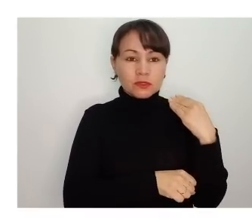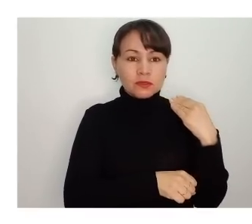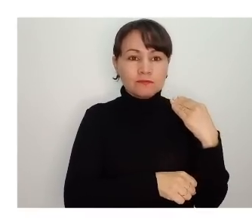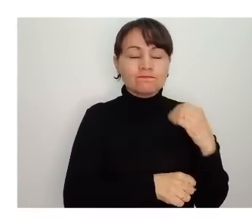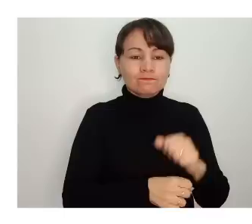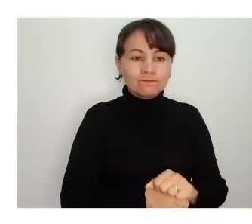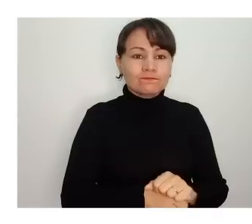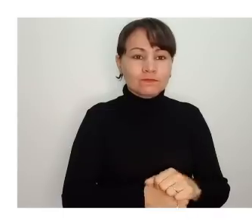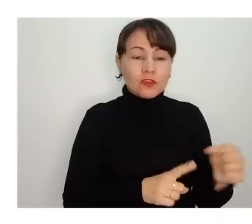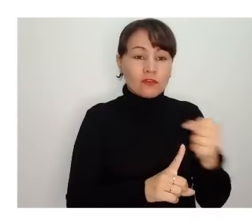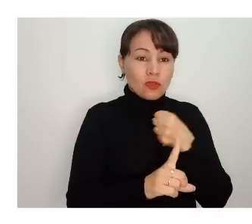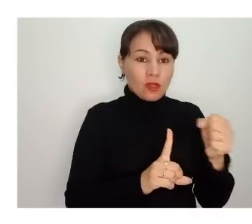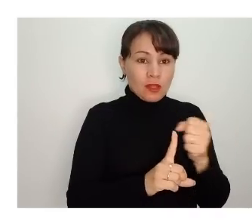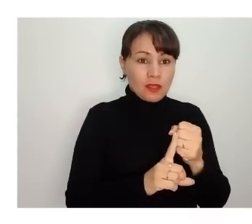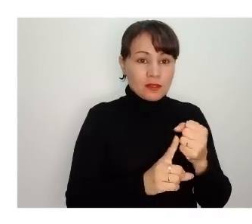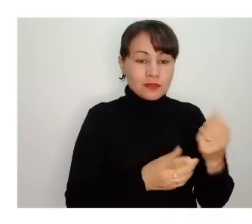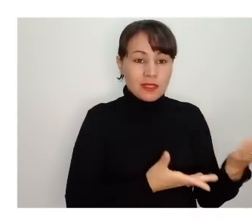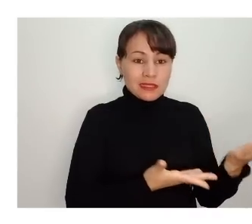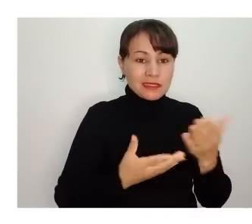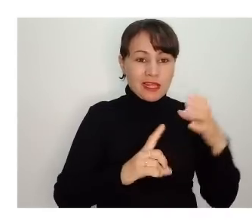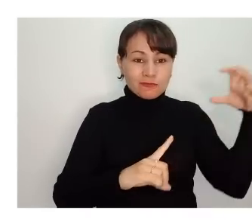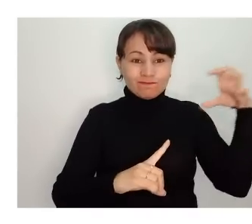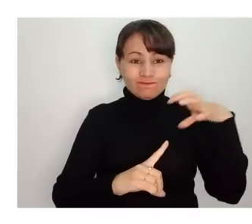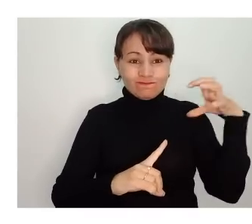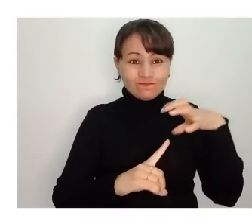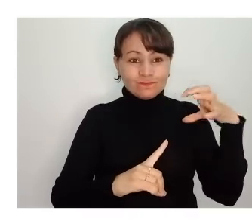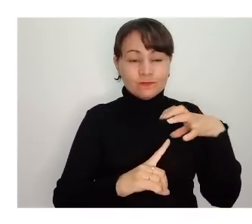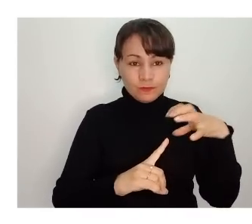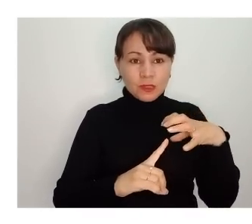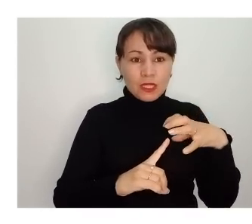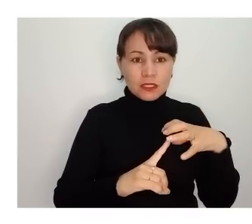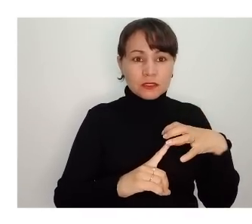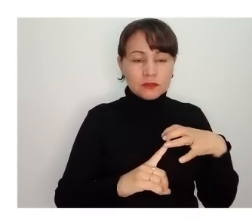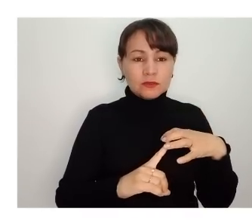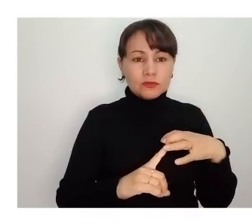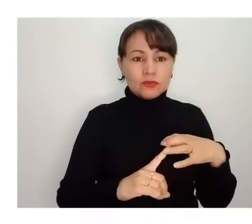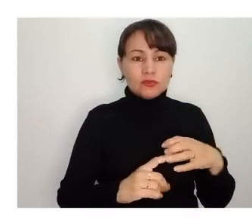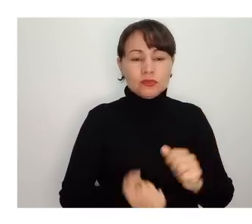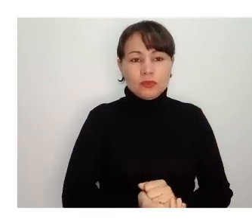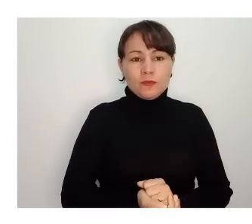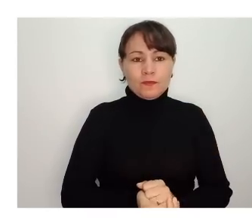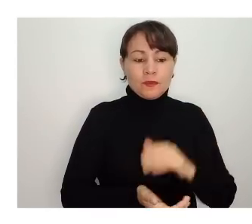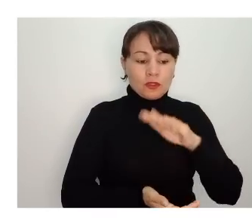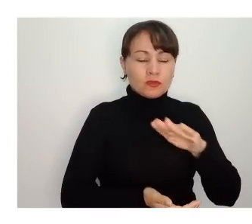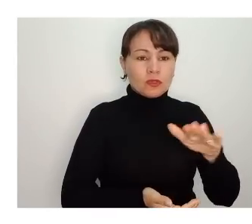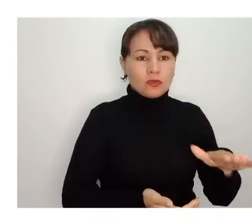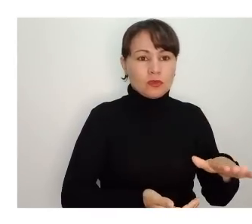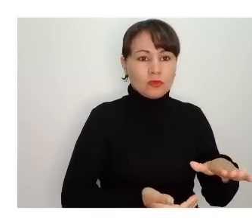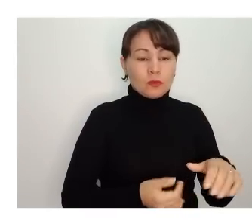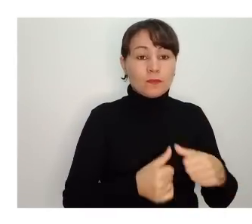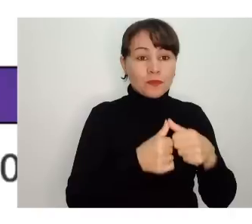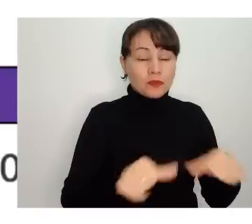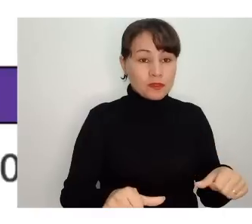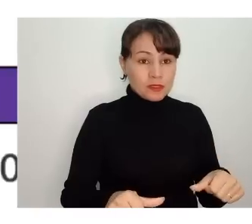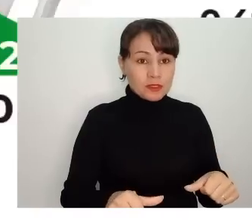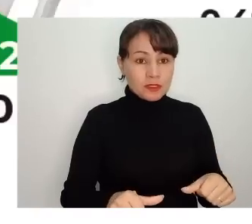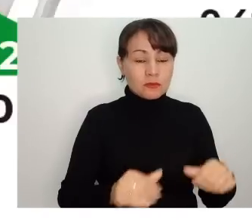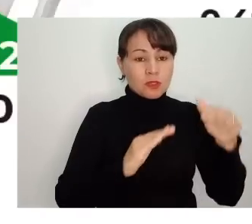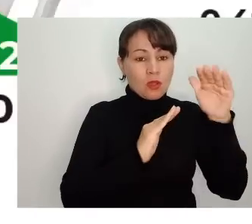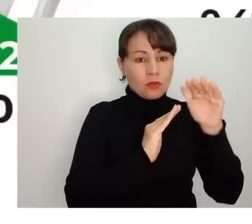o aprendizado. Tudo isso trazendo impacto desfavorável no desempenho acadêmico. Então, dessa forma, nós